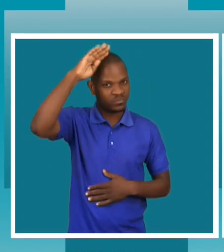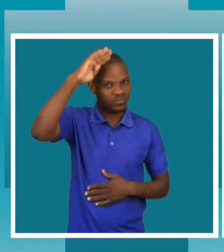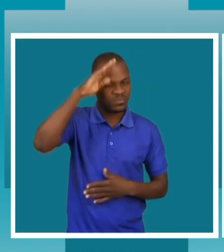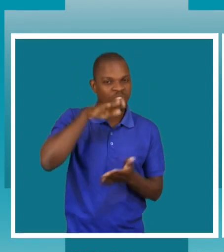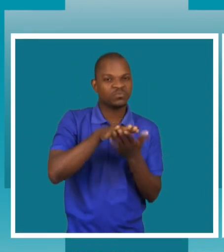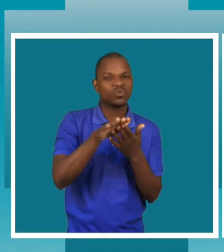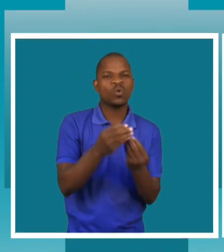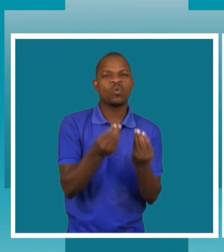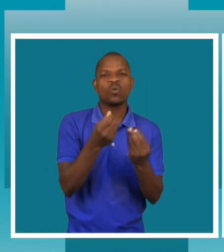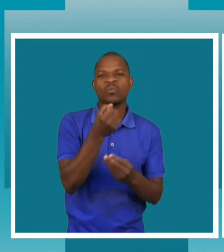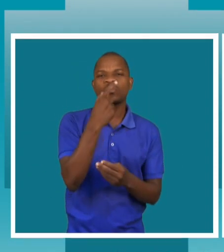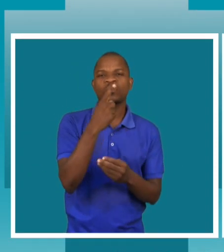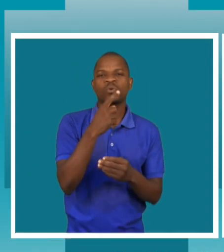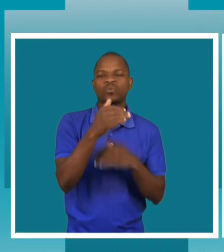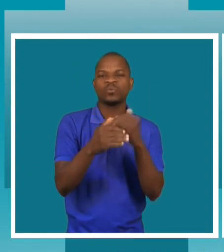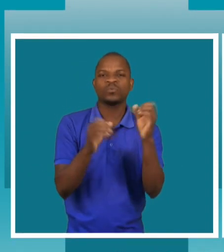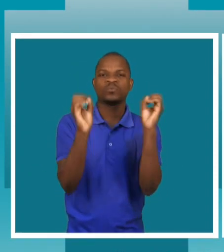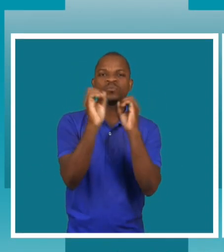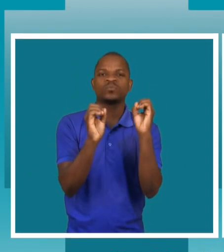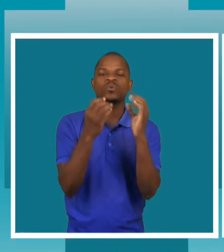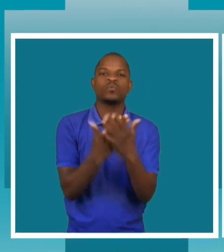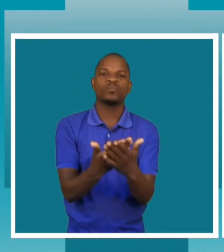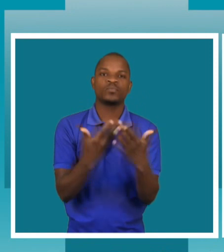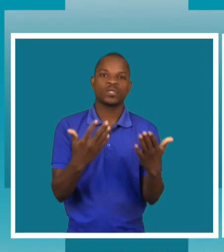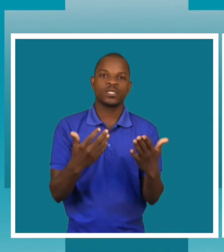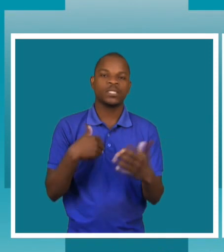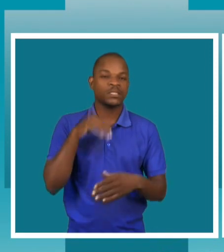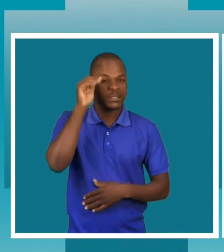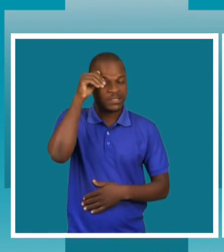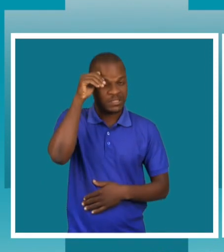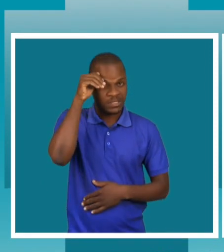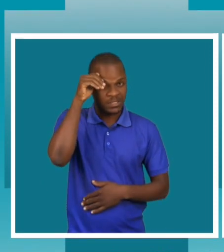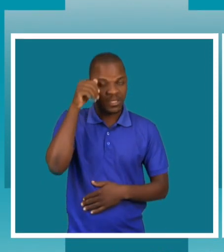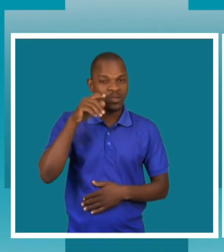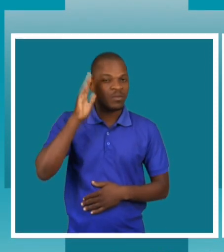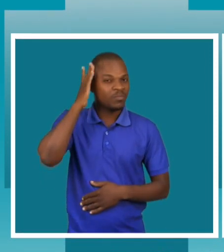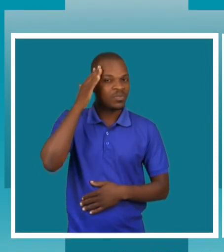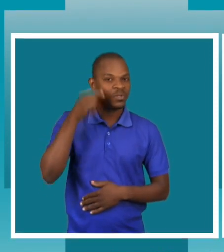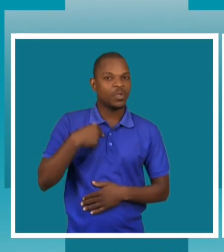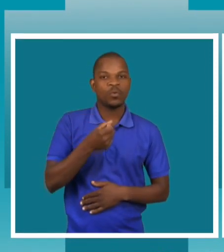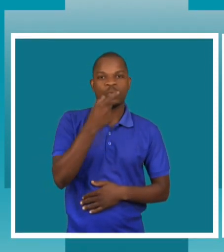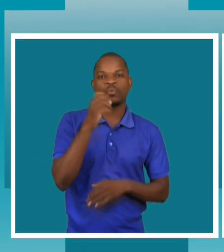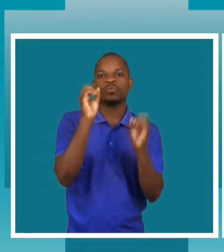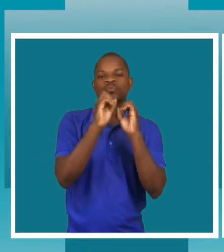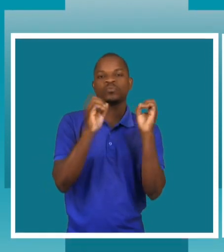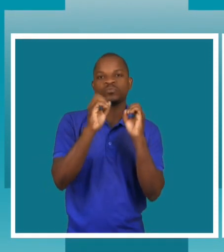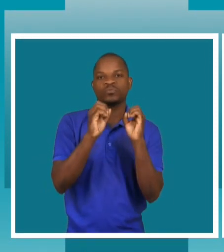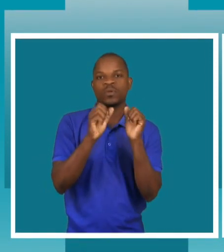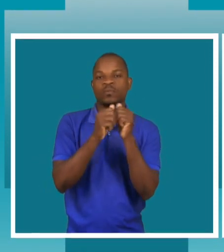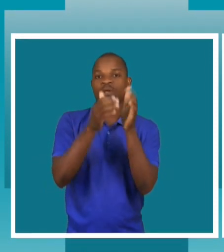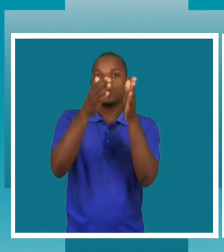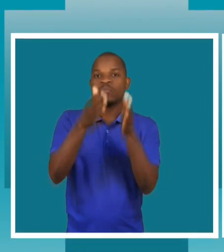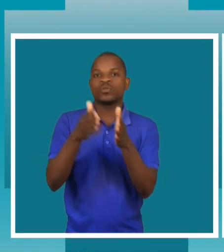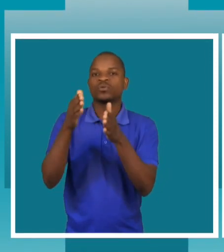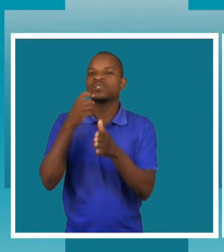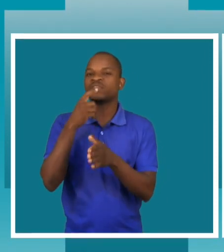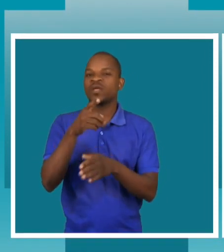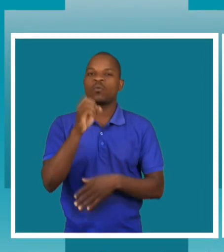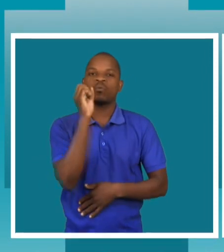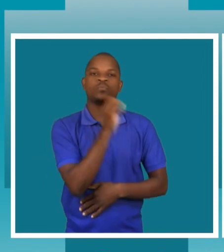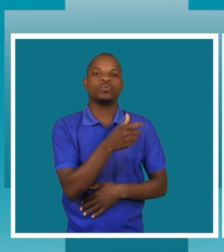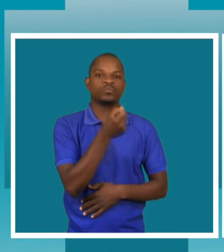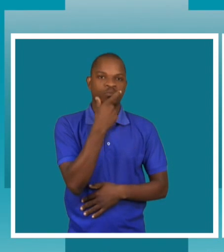passa, quê? Eu ficava envergonhada. disse, está a ver? Pensava que eu não tomava medicação. Até pessoas diziam, ah, você